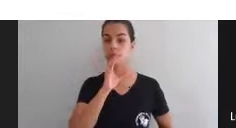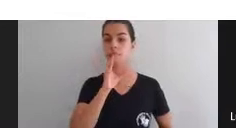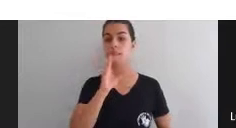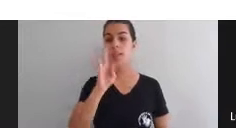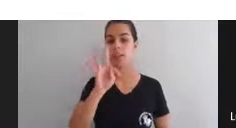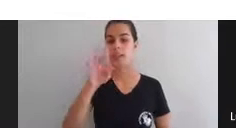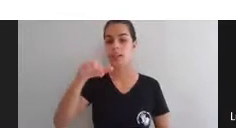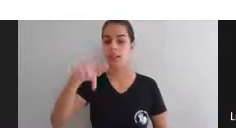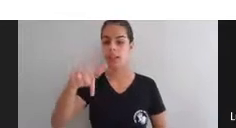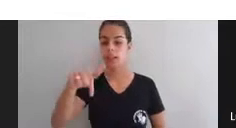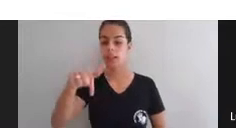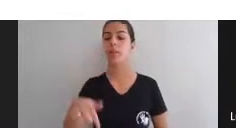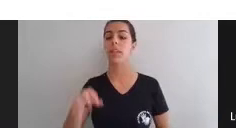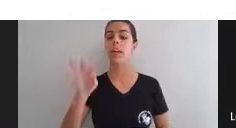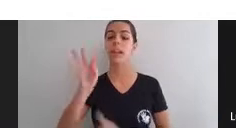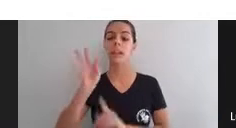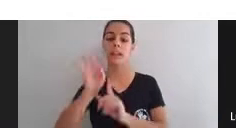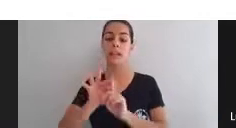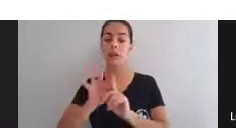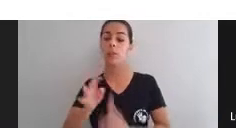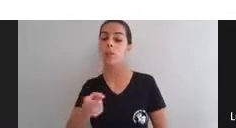e uma temperatura fria, TF.